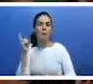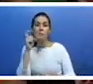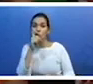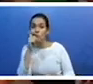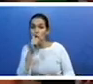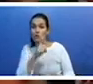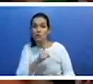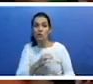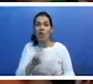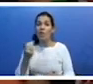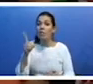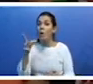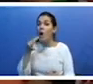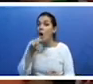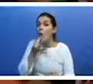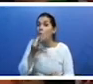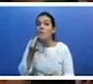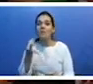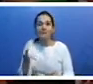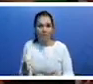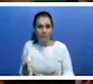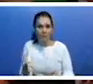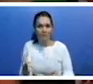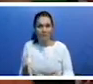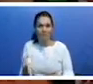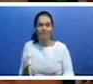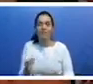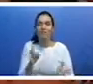nenhuma opinião pessoal de alguém, tá?